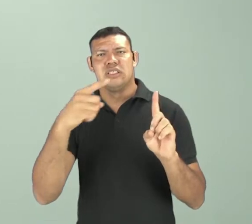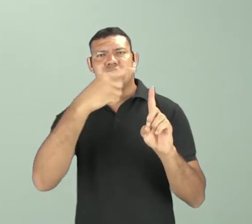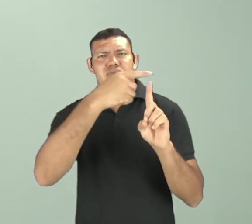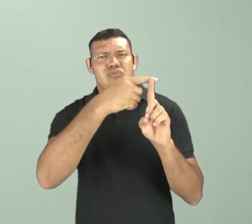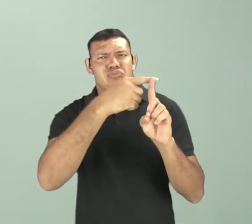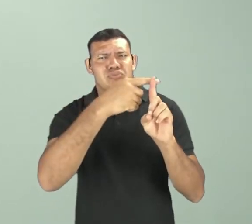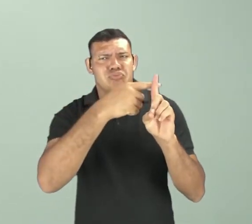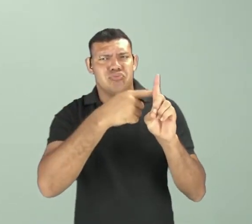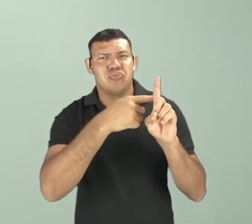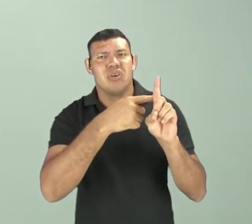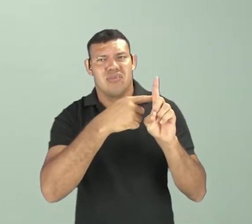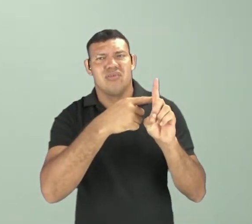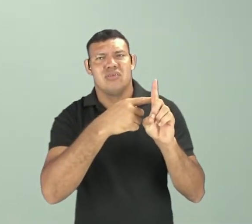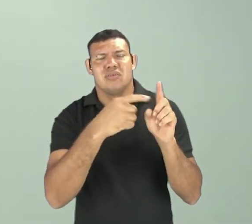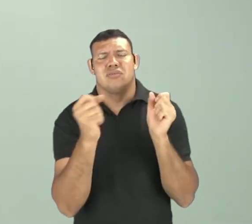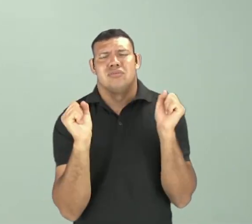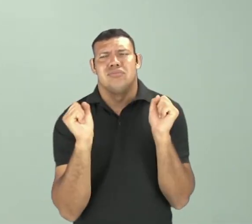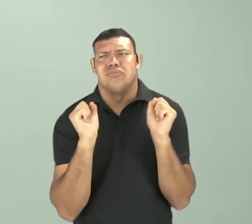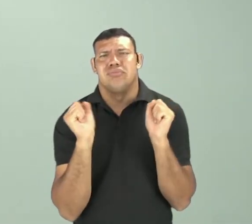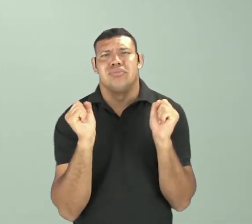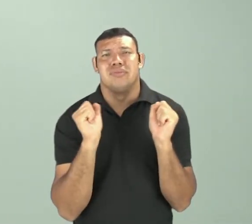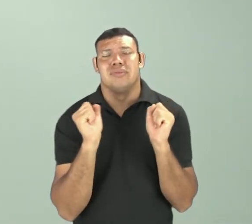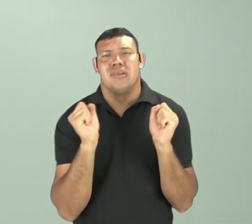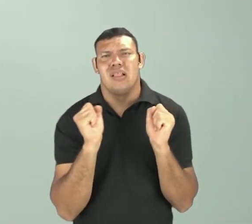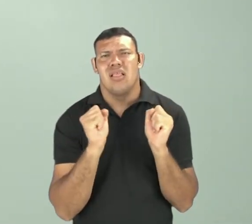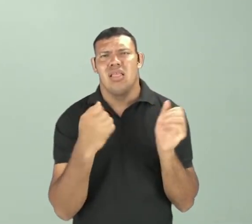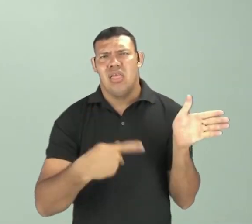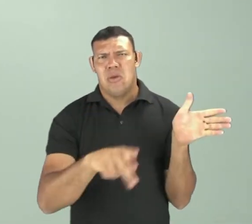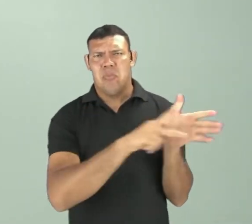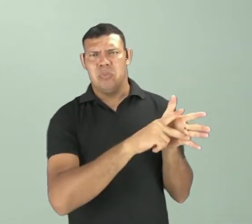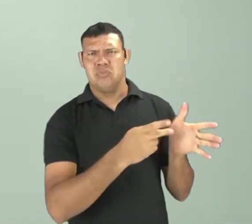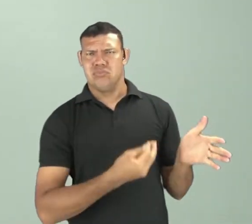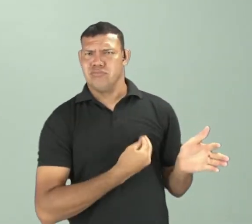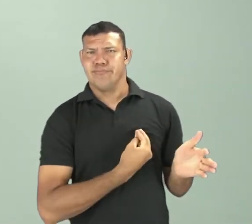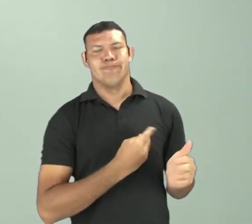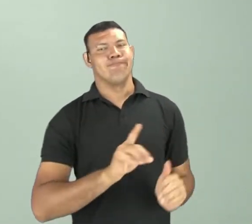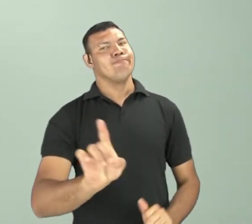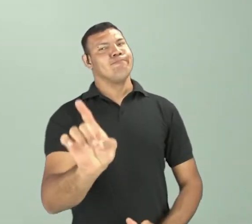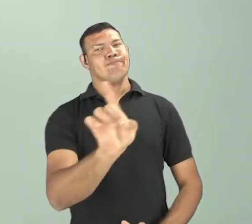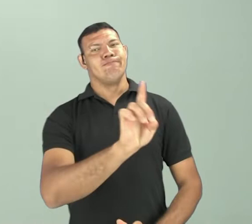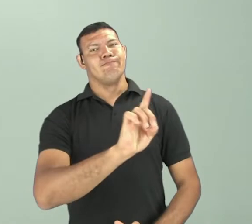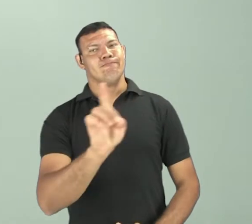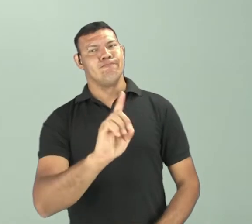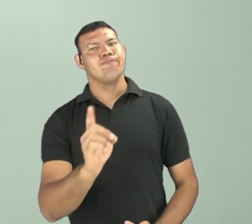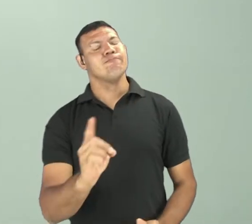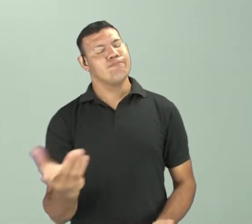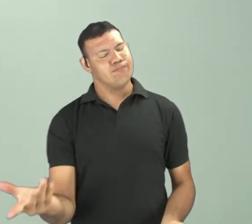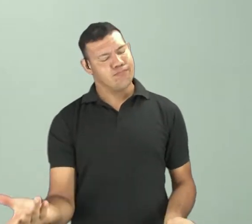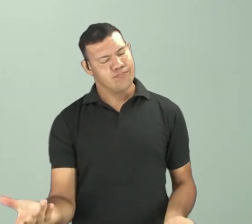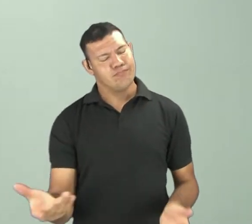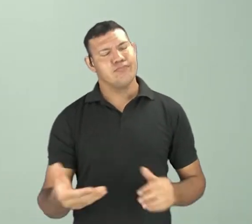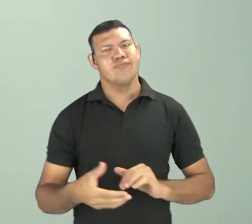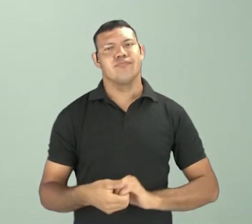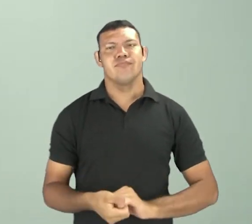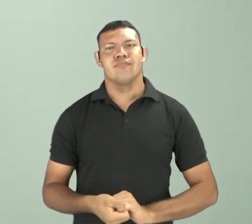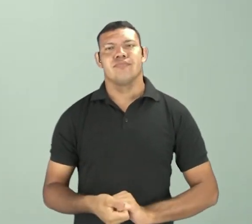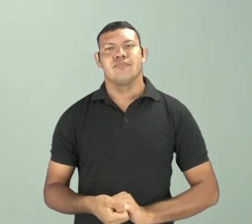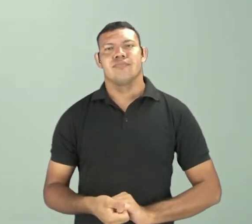temperatura muito baixa e não seria possível a existência de vida da maneira que nós vemos